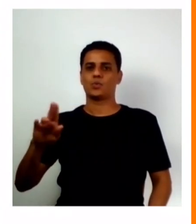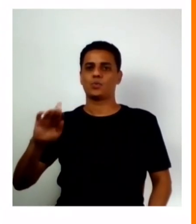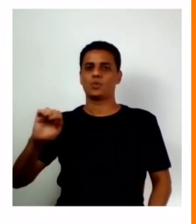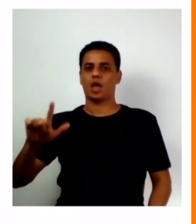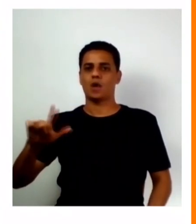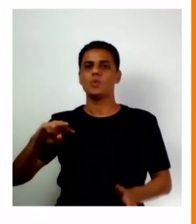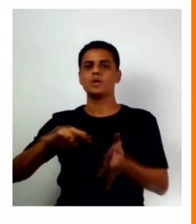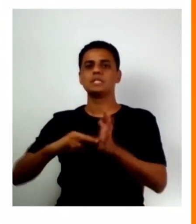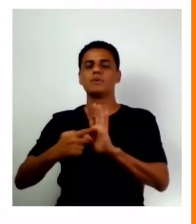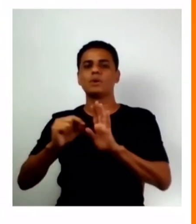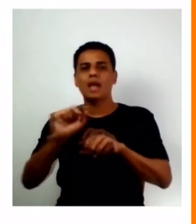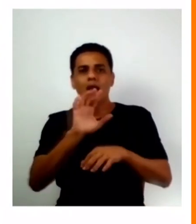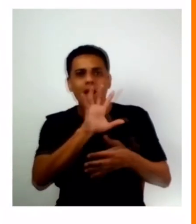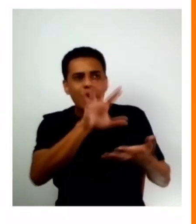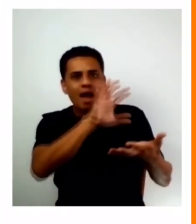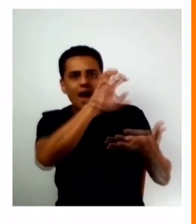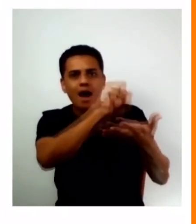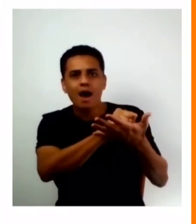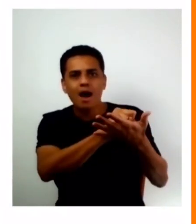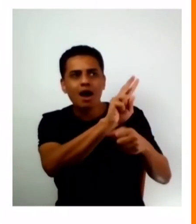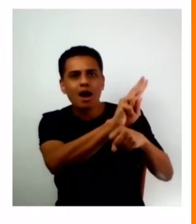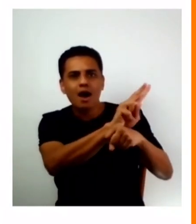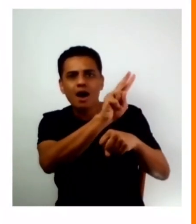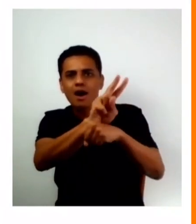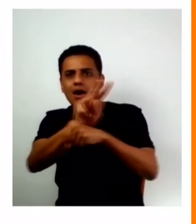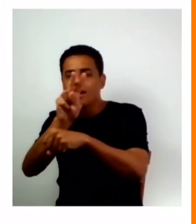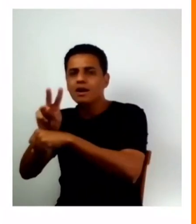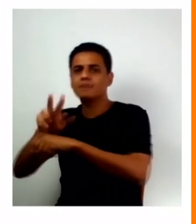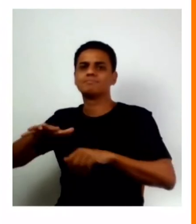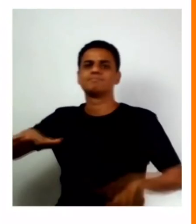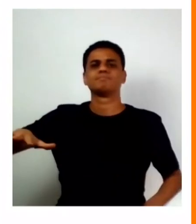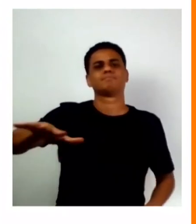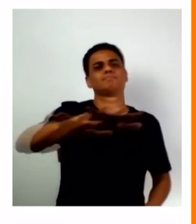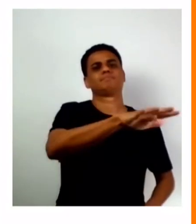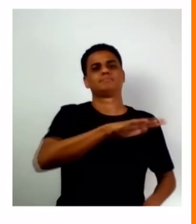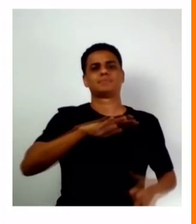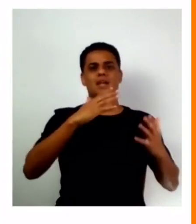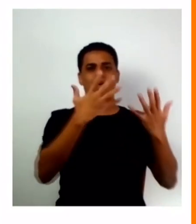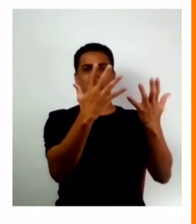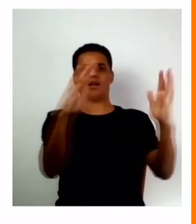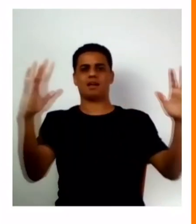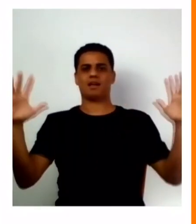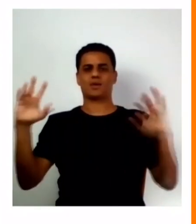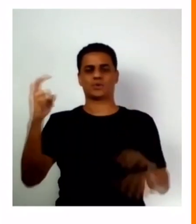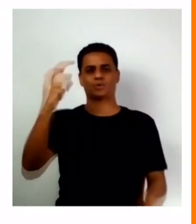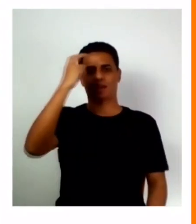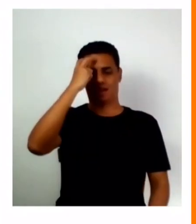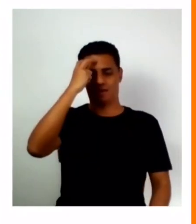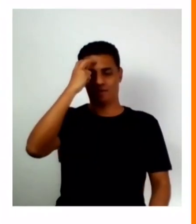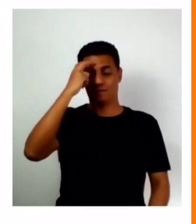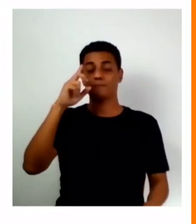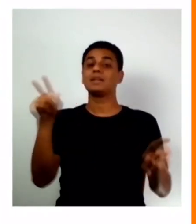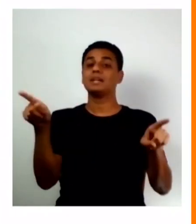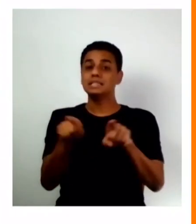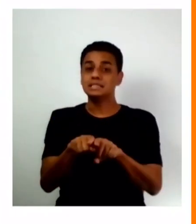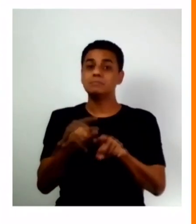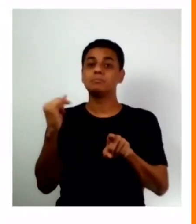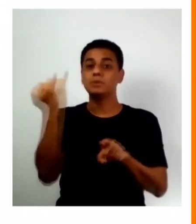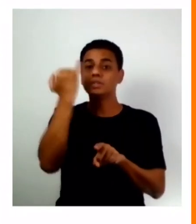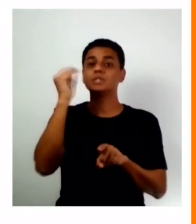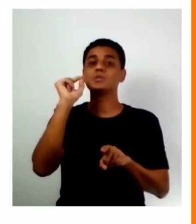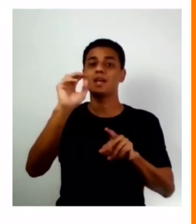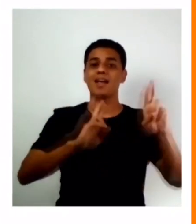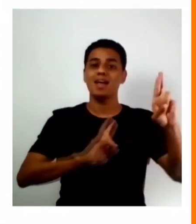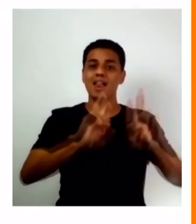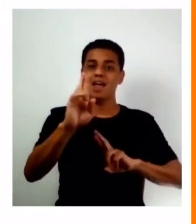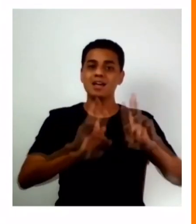culturales. mas, porque a relação entre o homem e o meio ambiente estabelece as relações